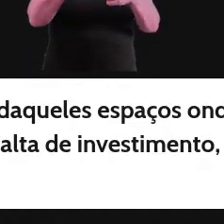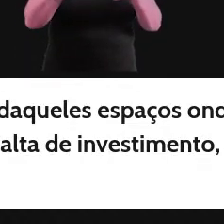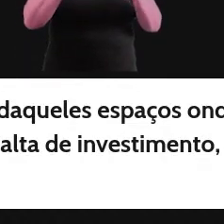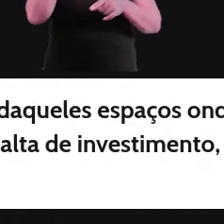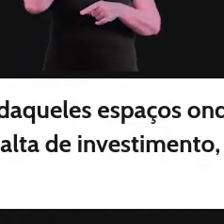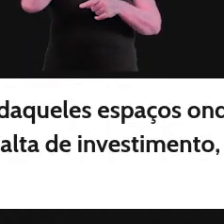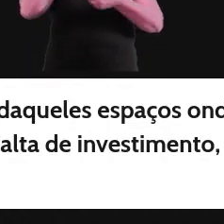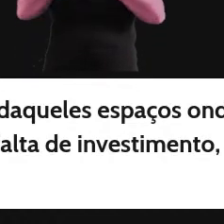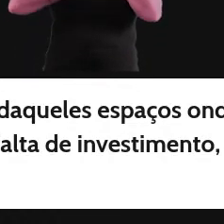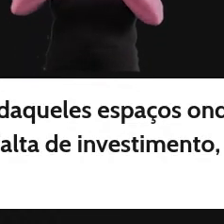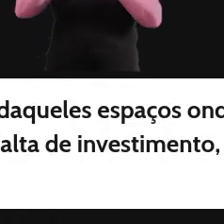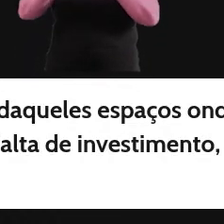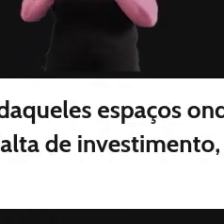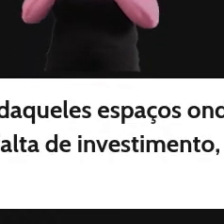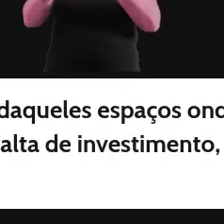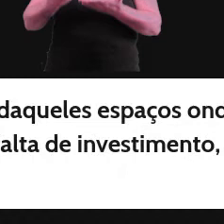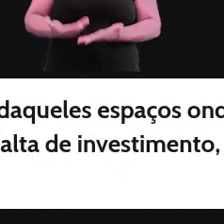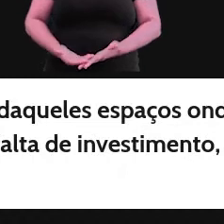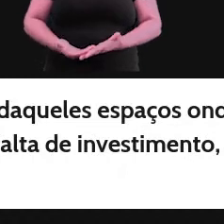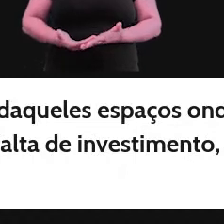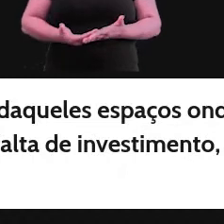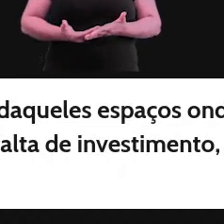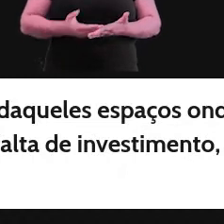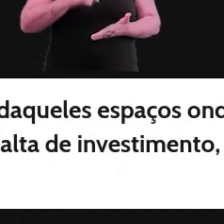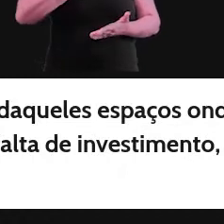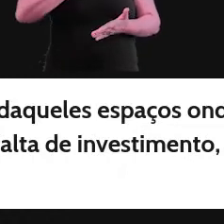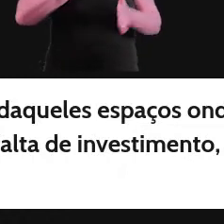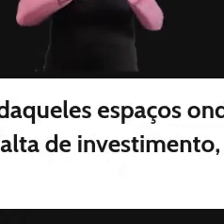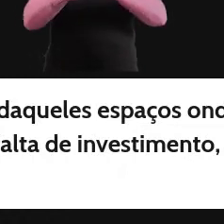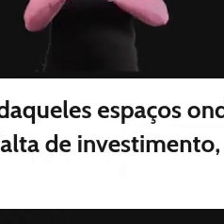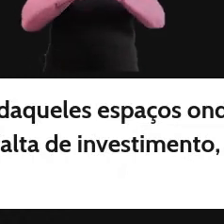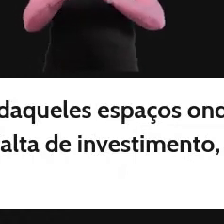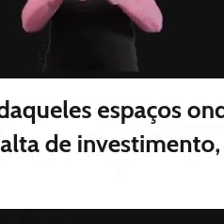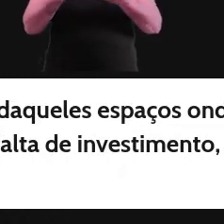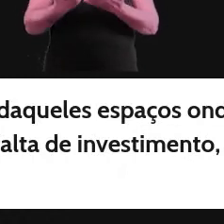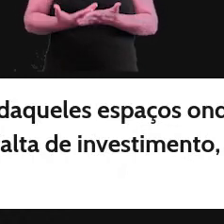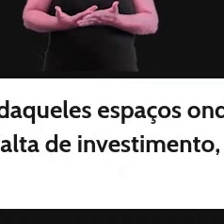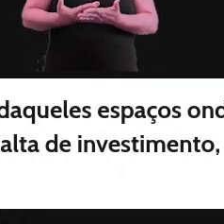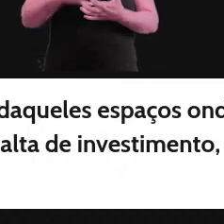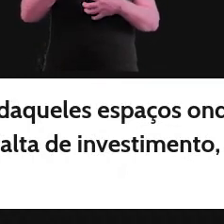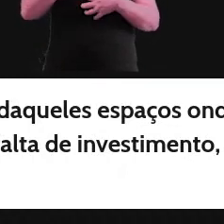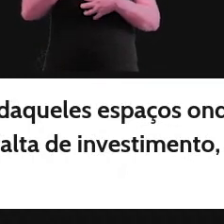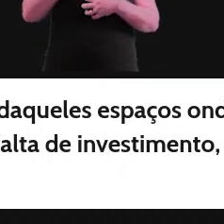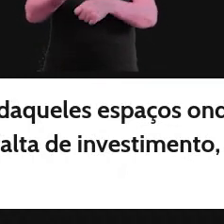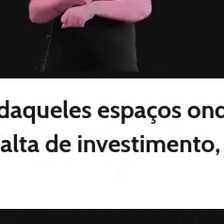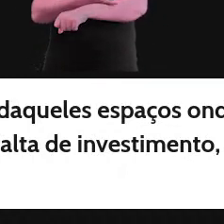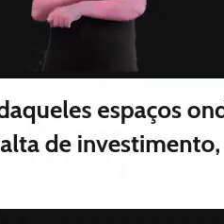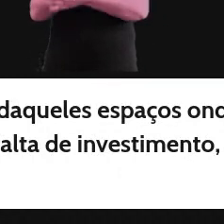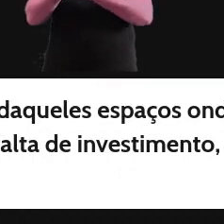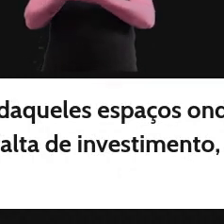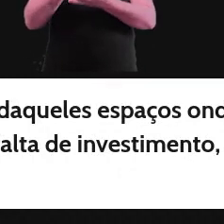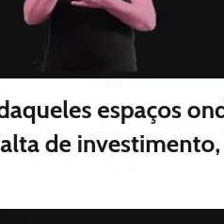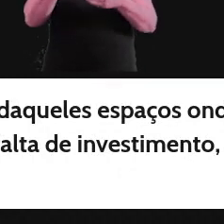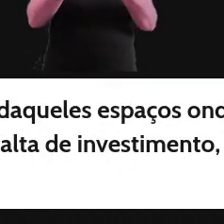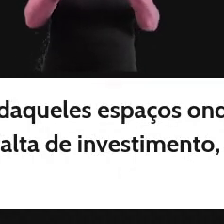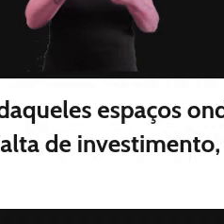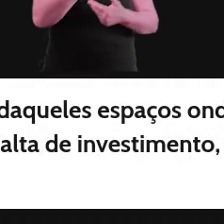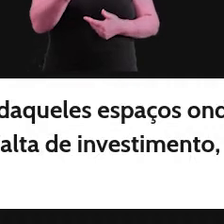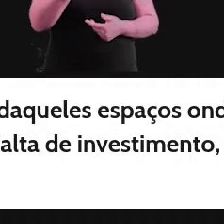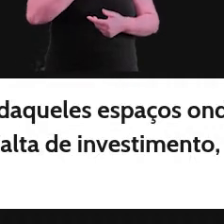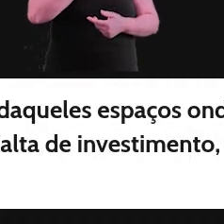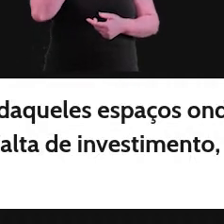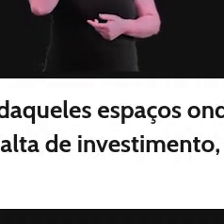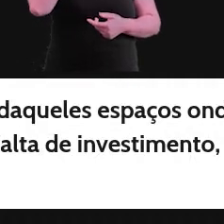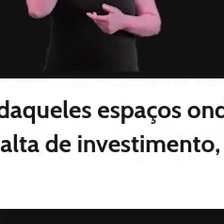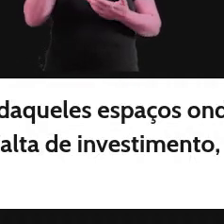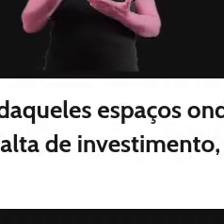como que isso vai ser feito, para ser acessível, né? Para ser envolvente, para ter emoção. Porque uma coisa que a gente tem